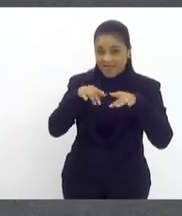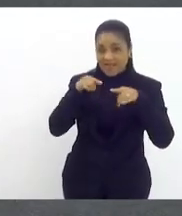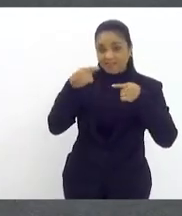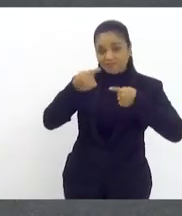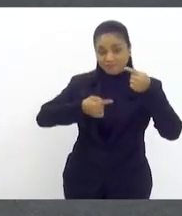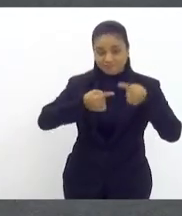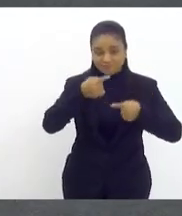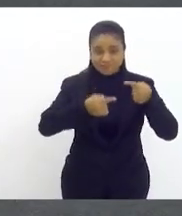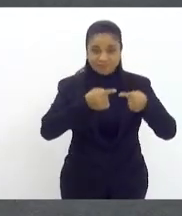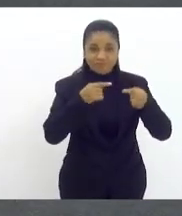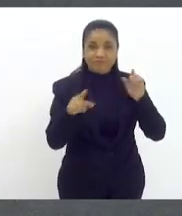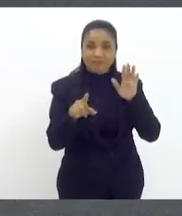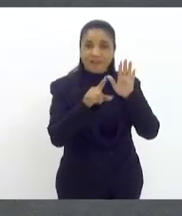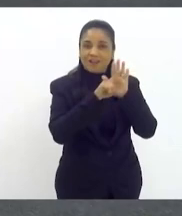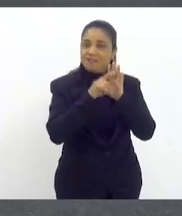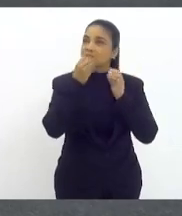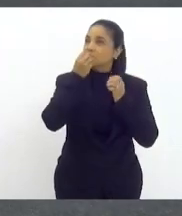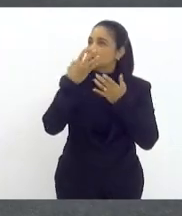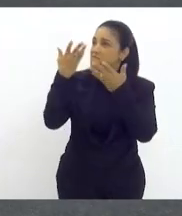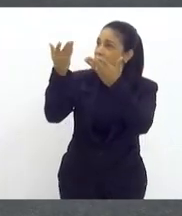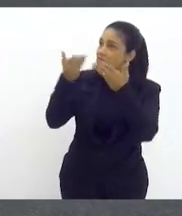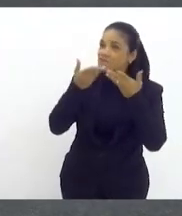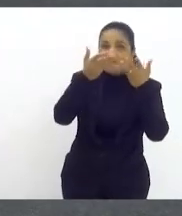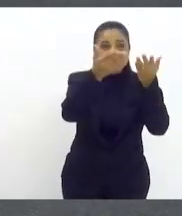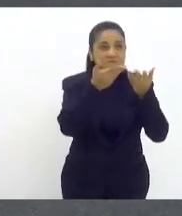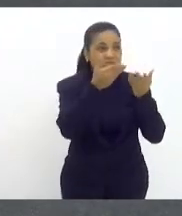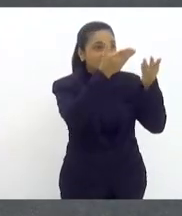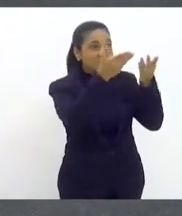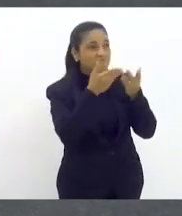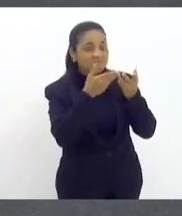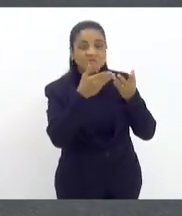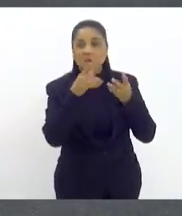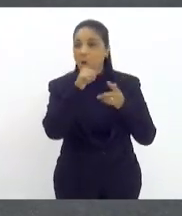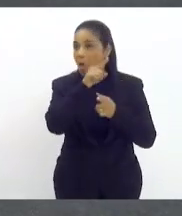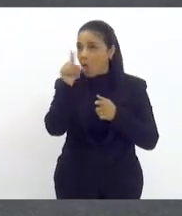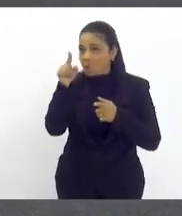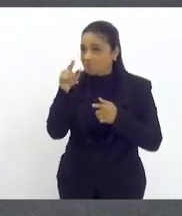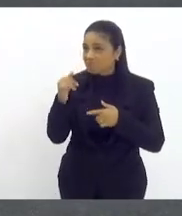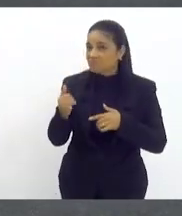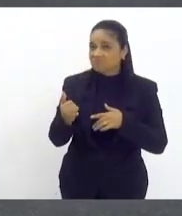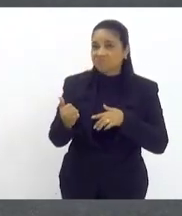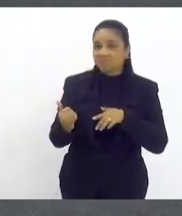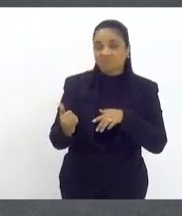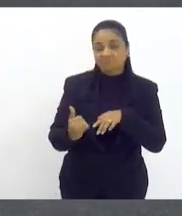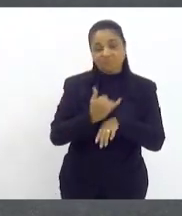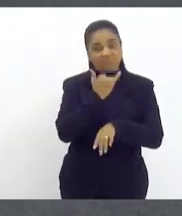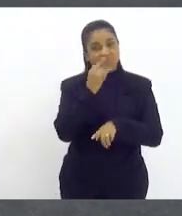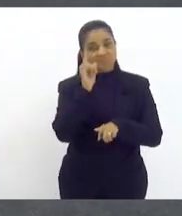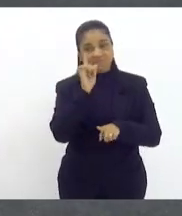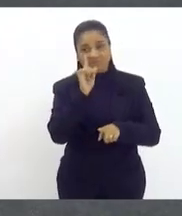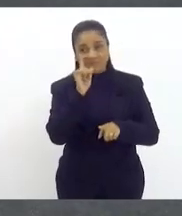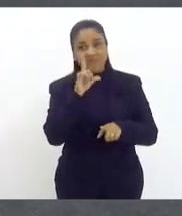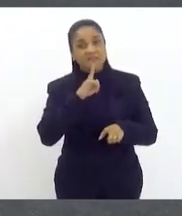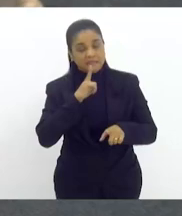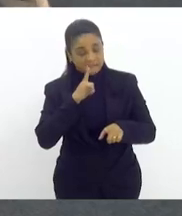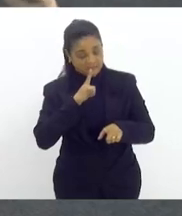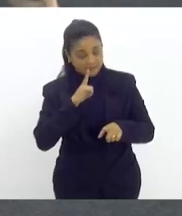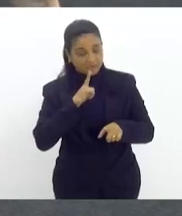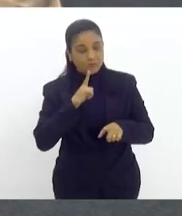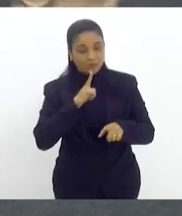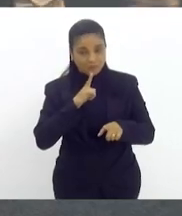então sejam muito bem-vindos não se deixem enganar existe muito lobo em pele de cordeiro